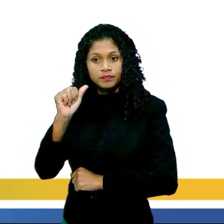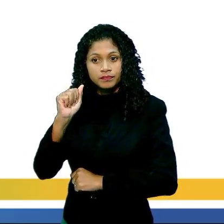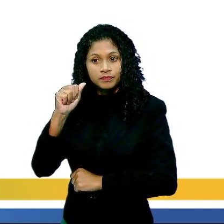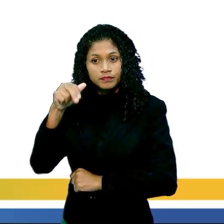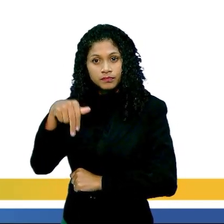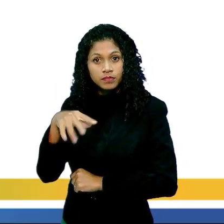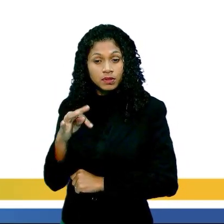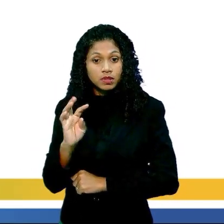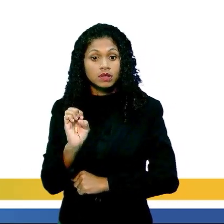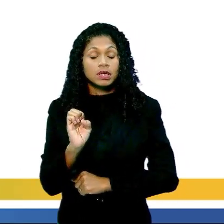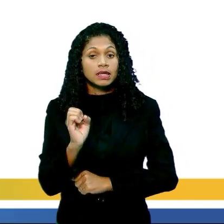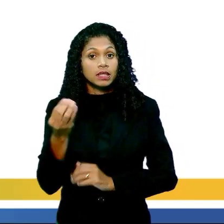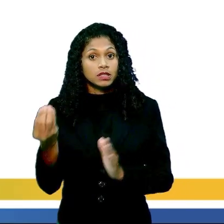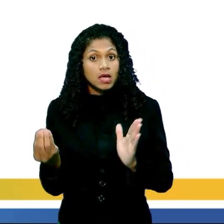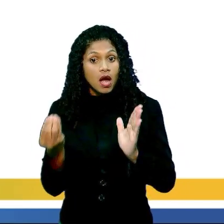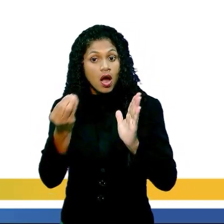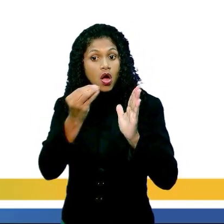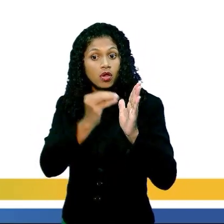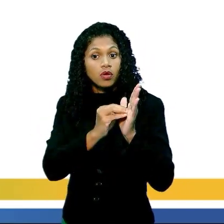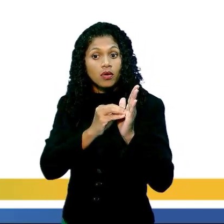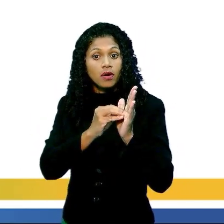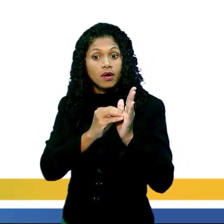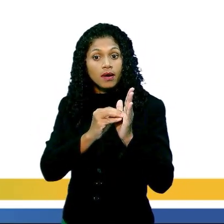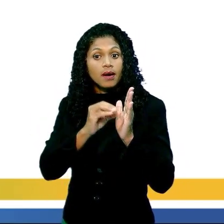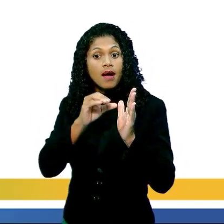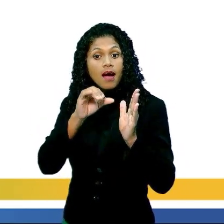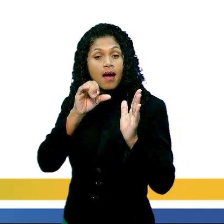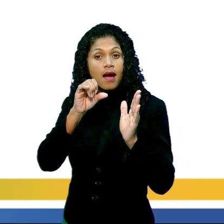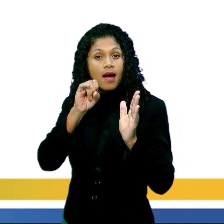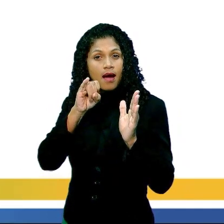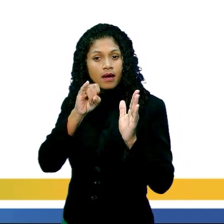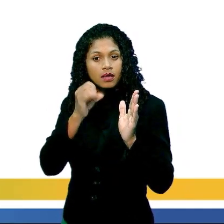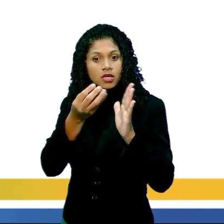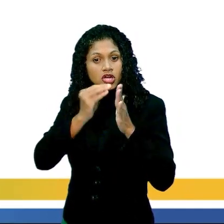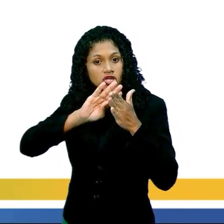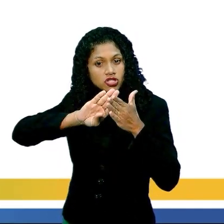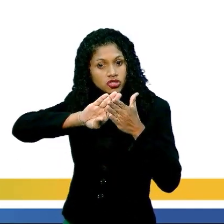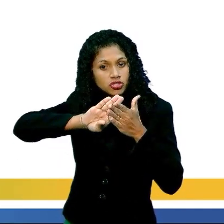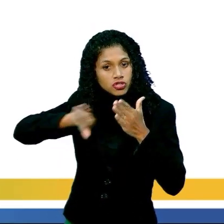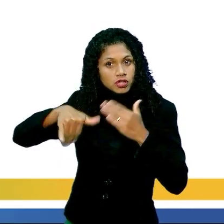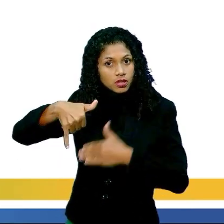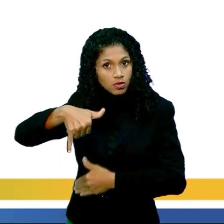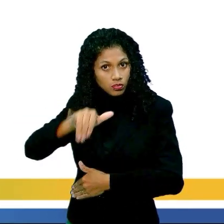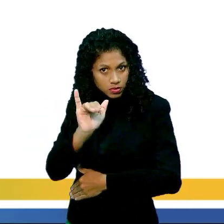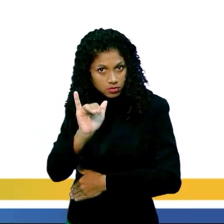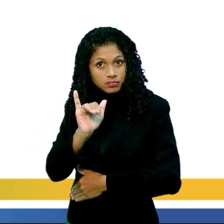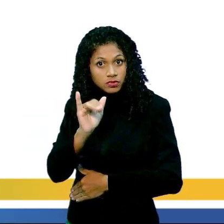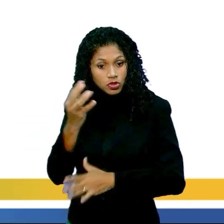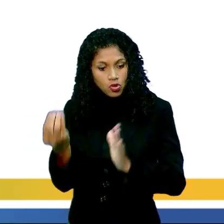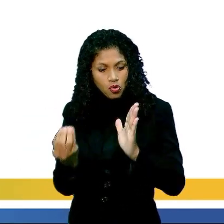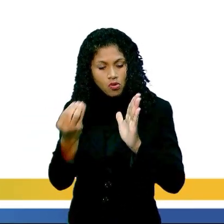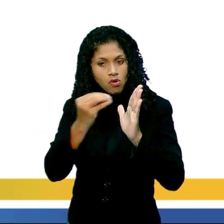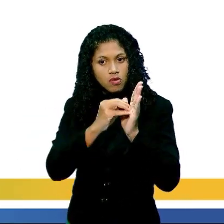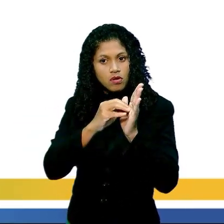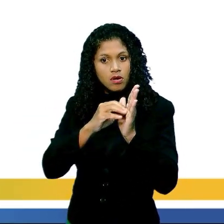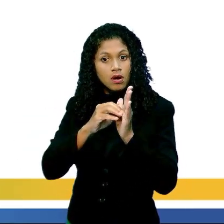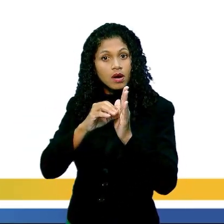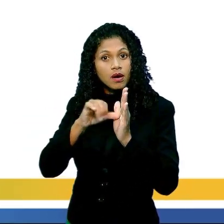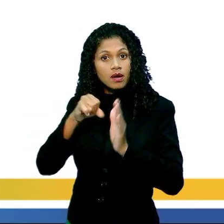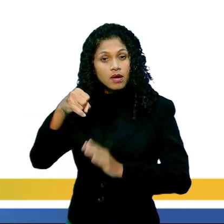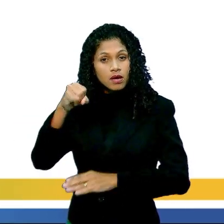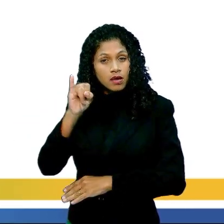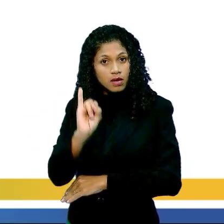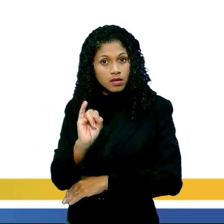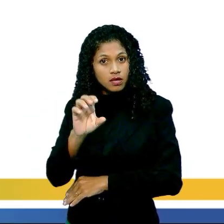IES. Por exemplo, o verbo to fly, que significa voar, ele vai ser transformado